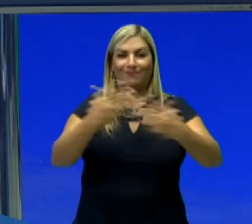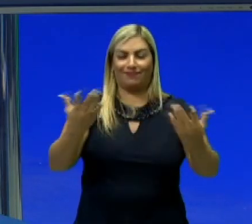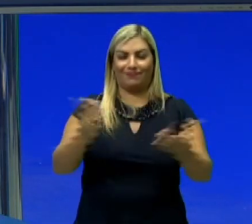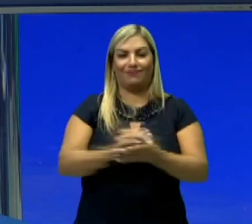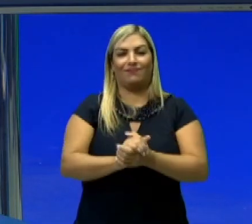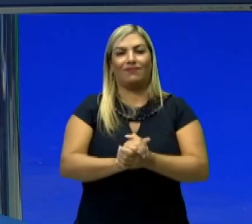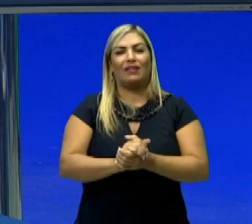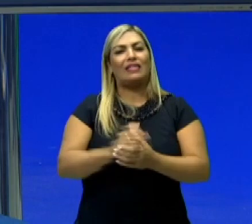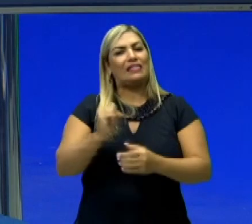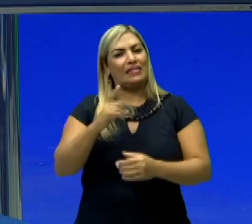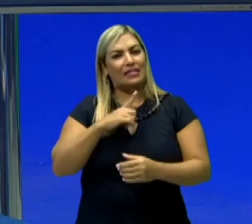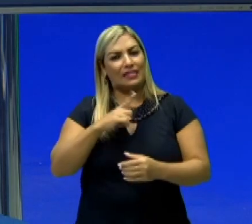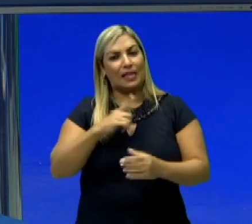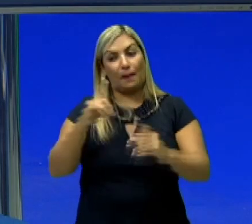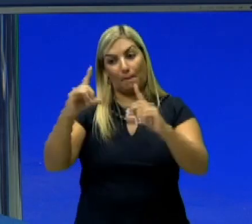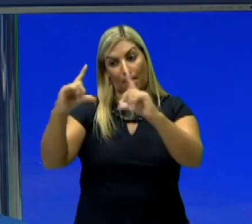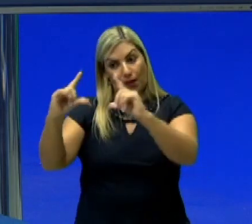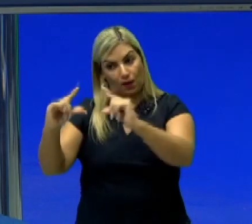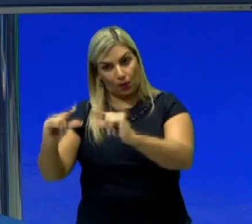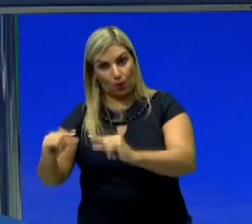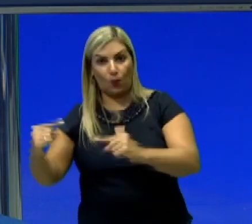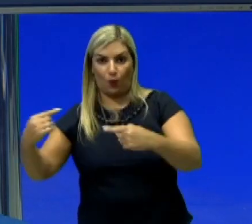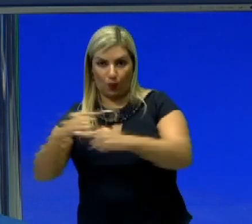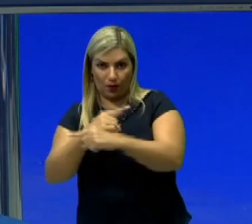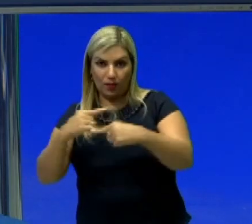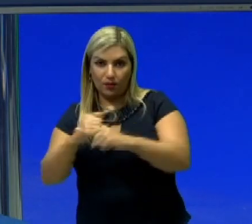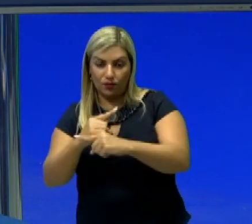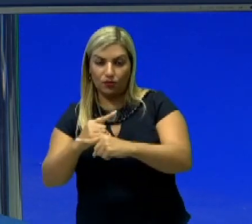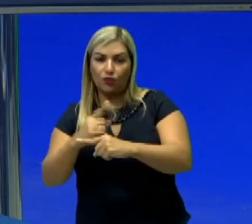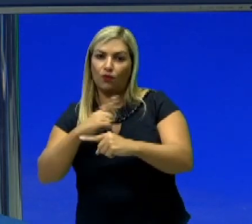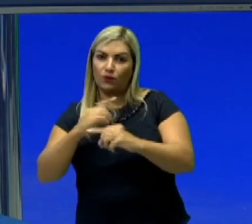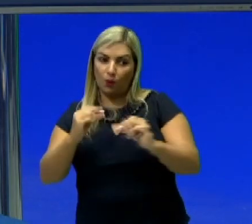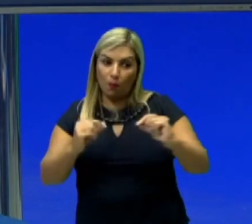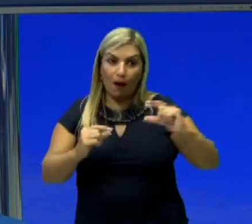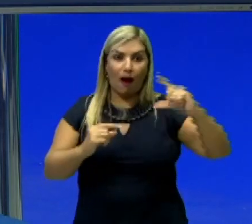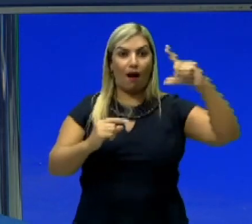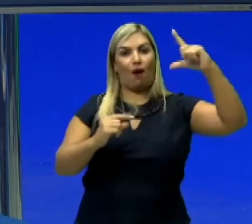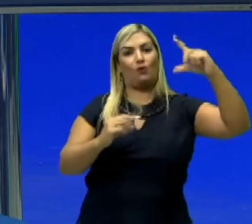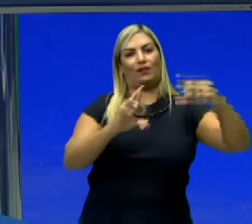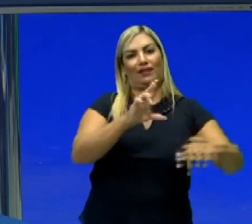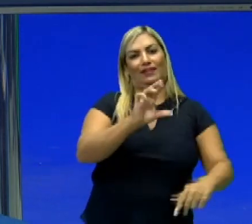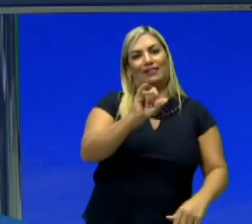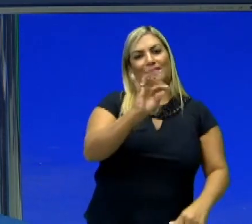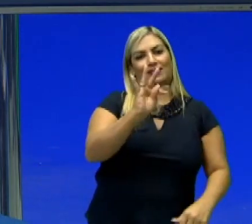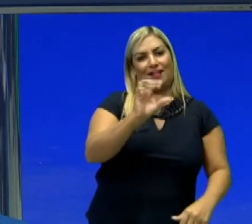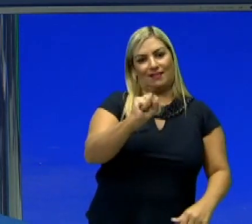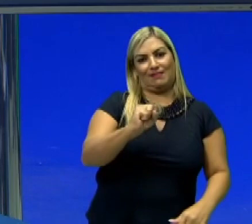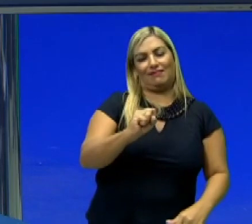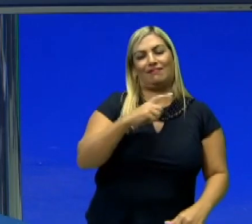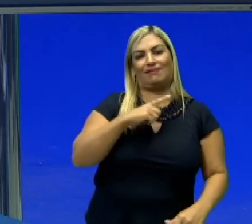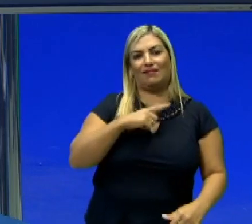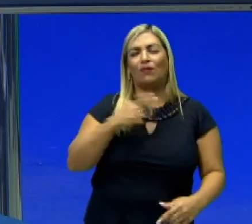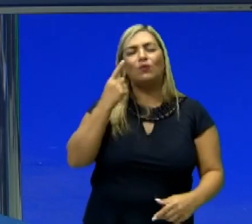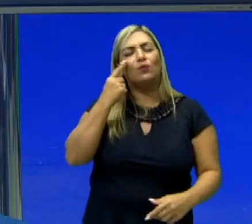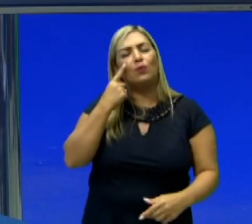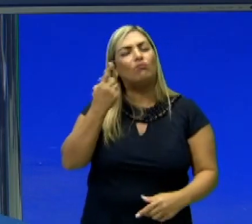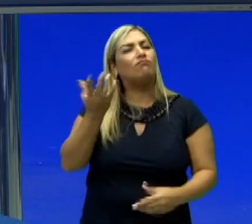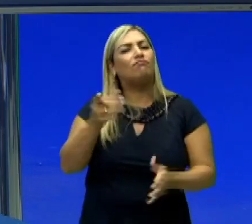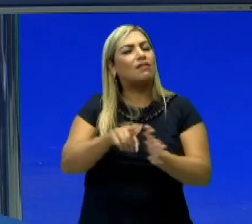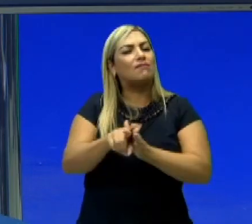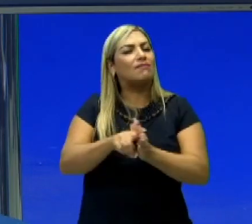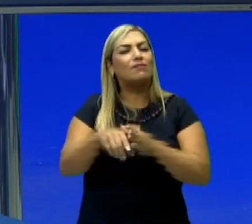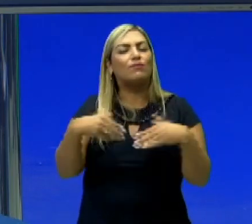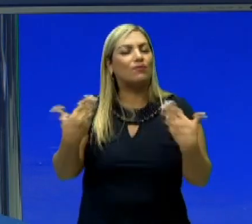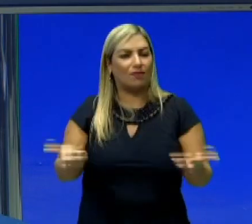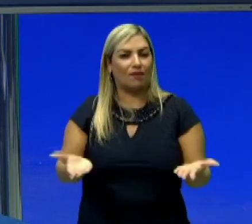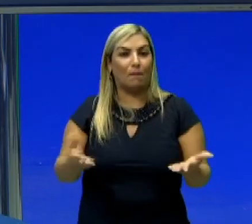Que se eu tenho uma baixa corrente elétrica, eu vou ter que ter uma alta resistência. Então, o que eu estou procurando aqui, pessoal? Quem